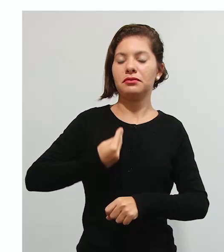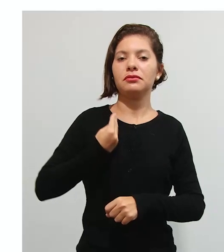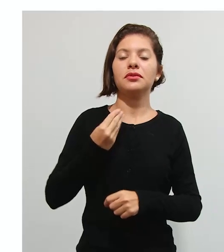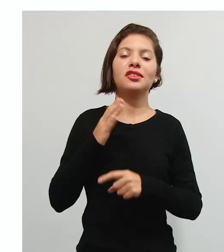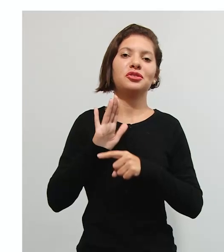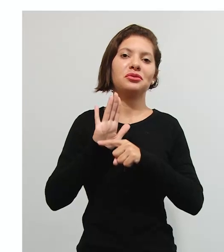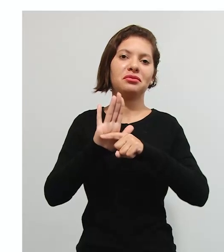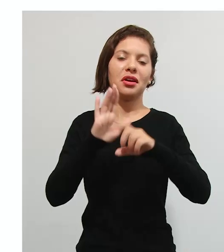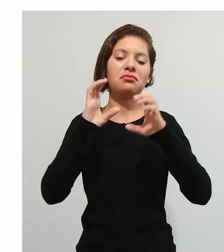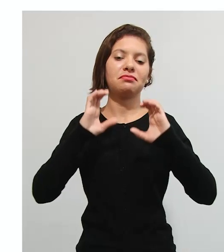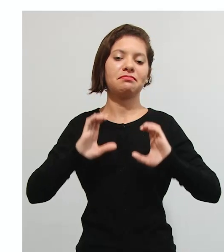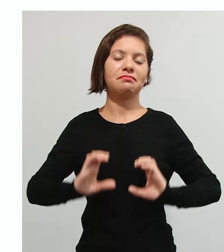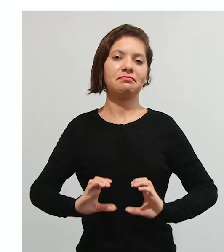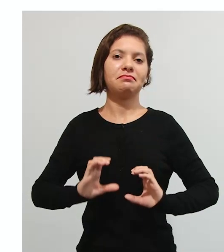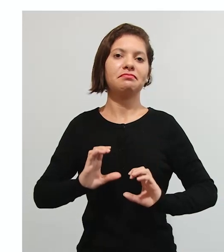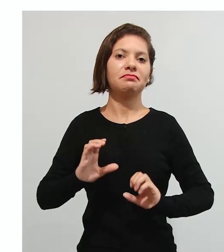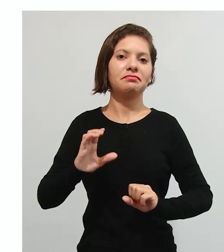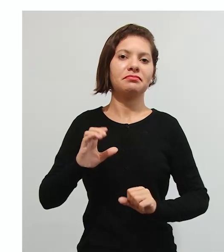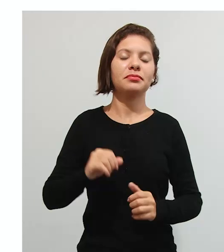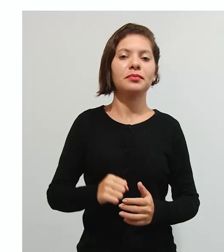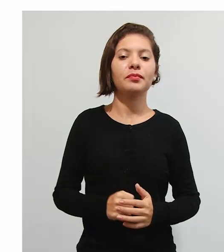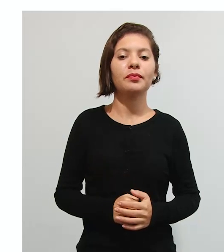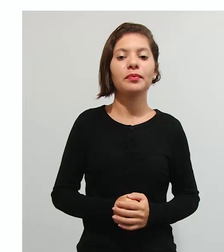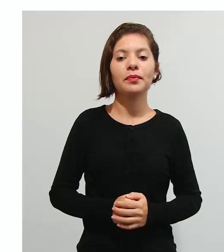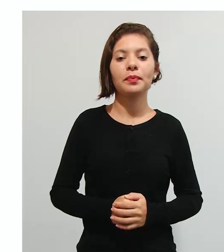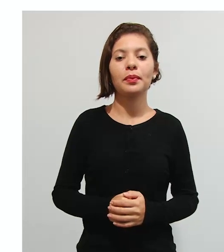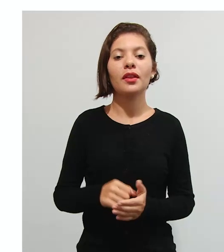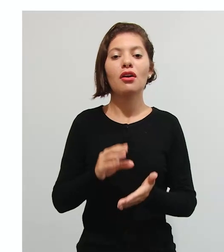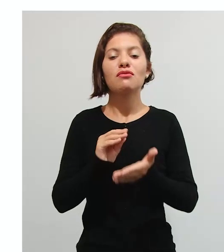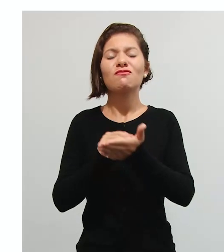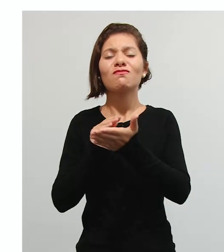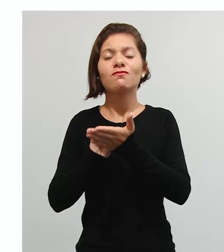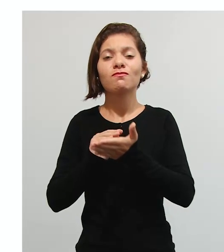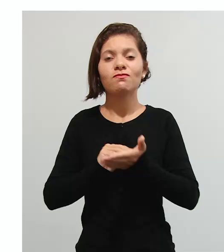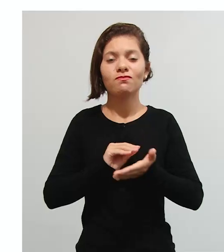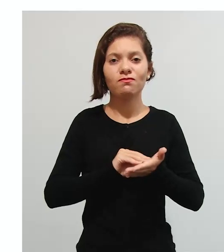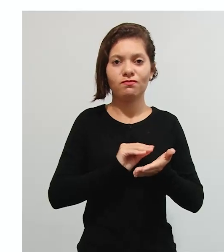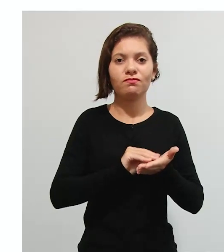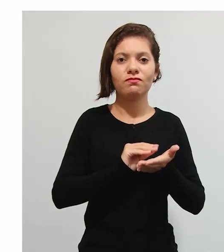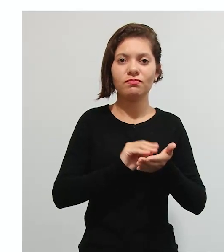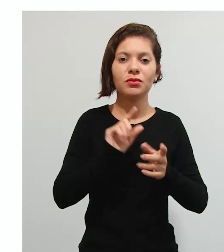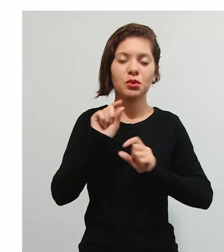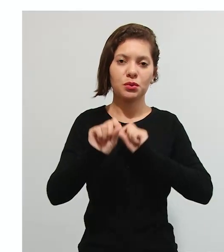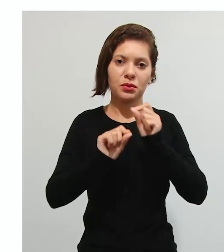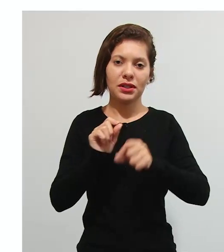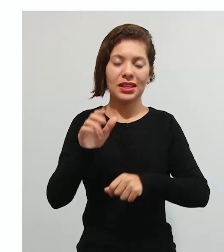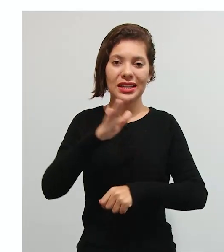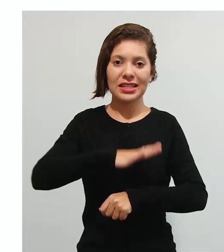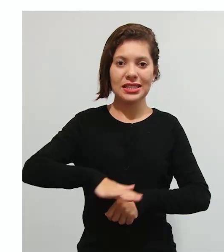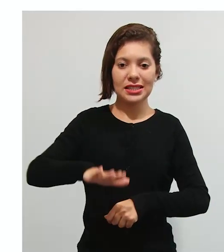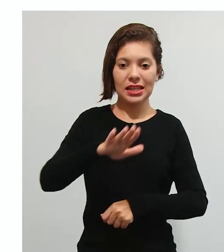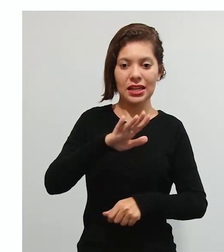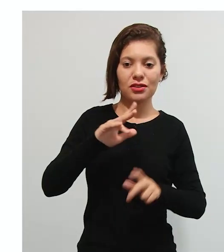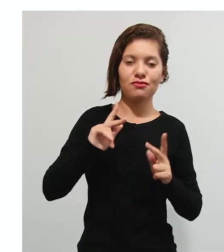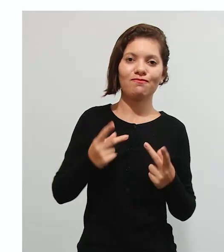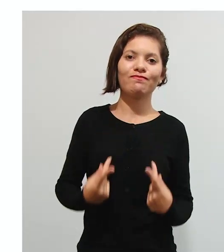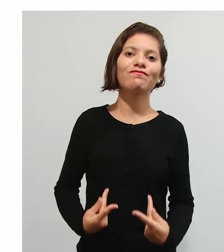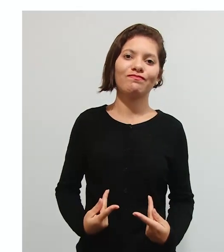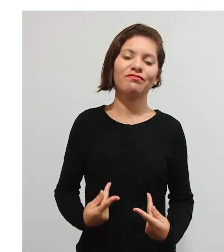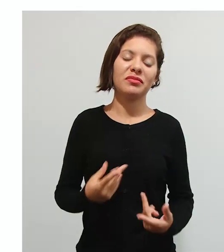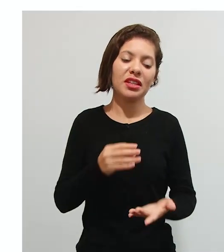para o cidadão, né? Também a escassez, isso leva a uma questão da escassez nas áreas